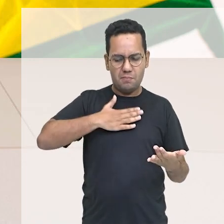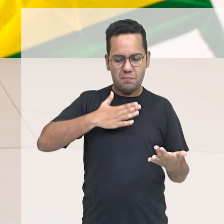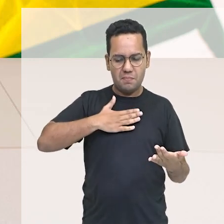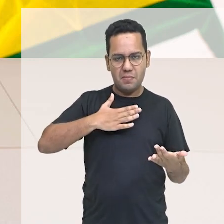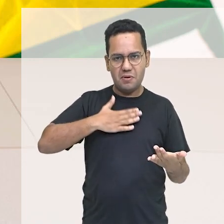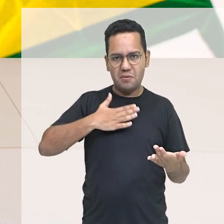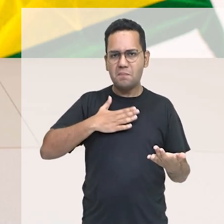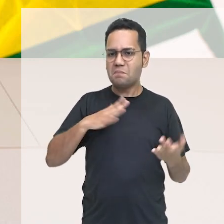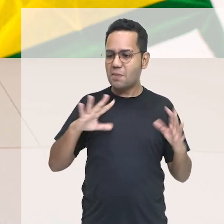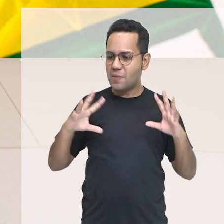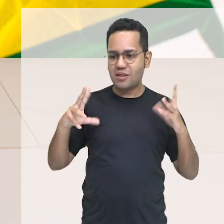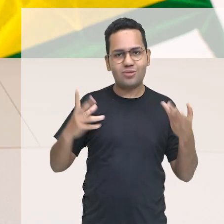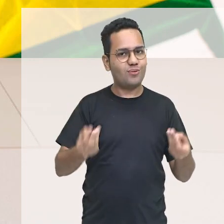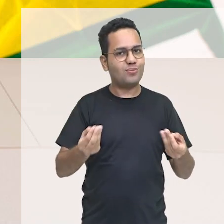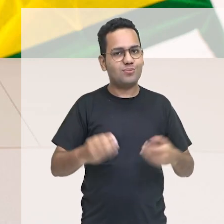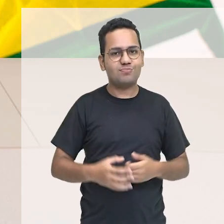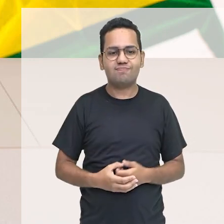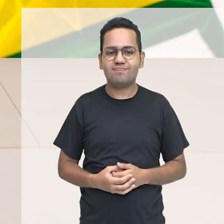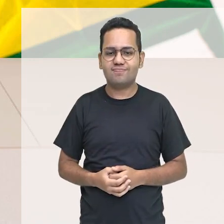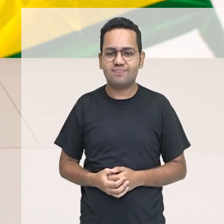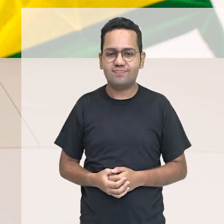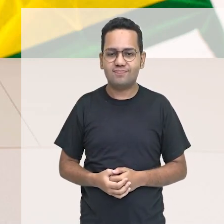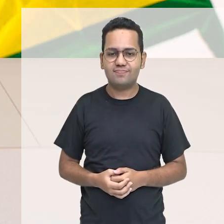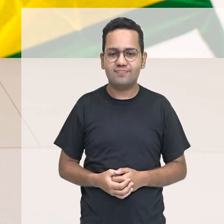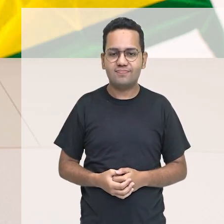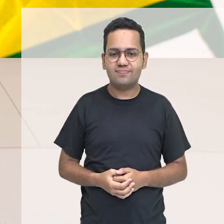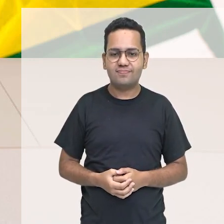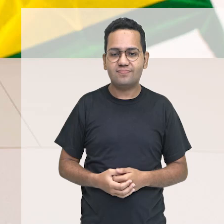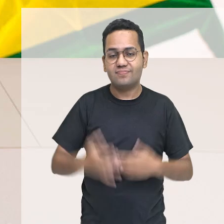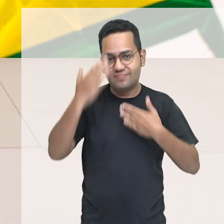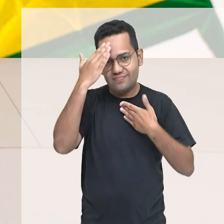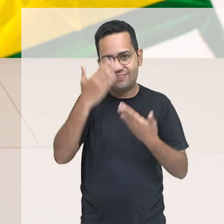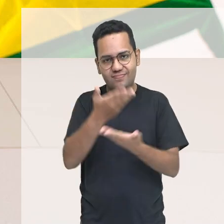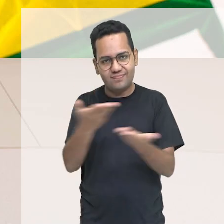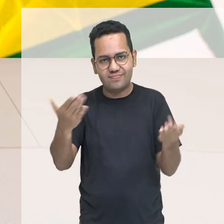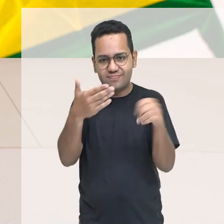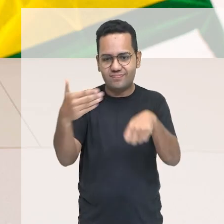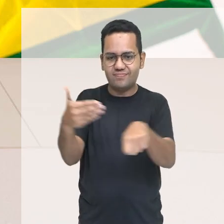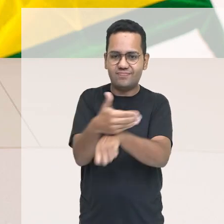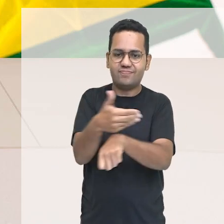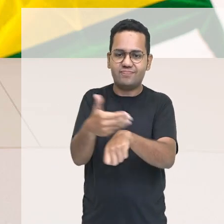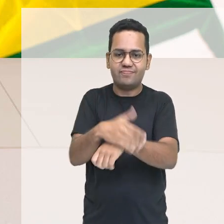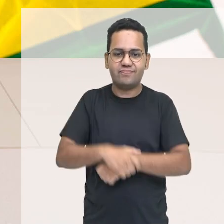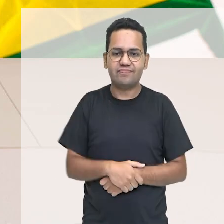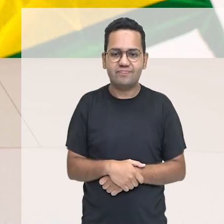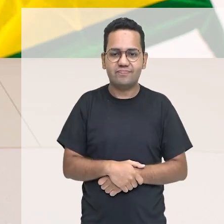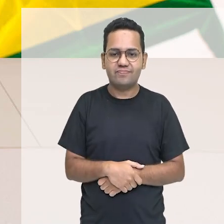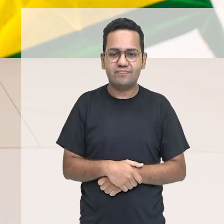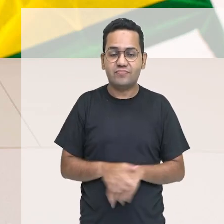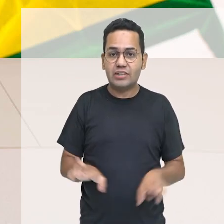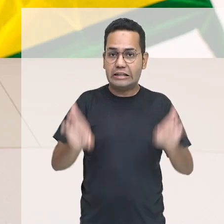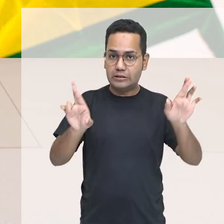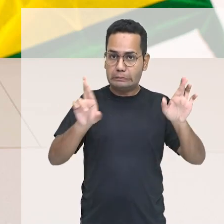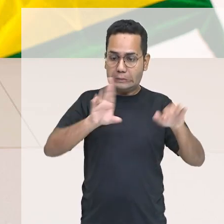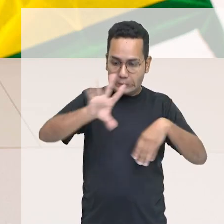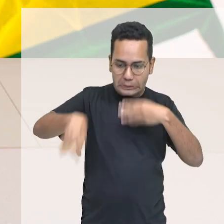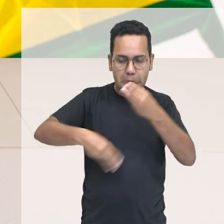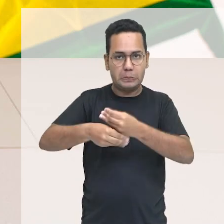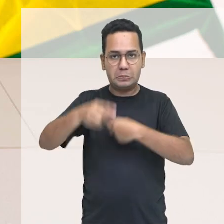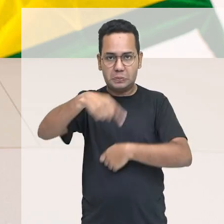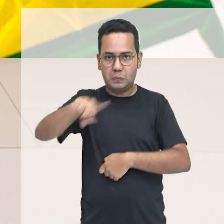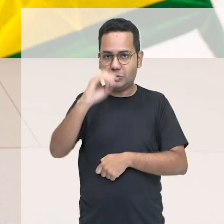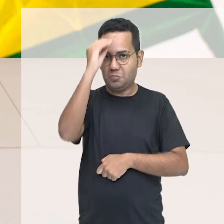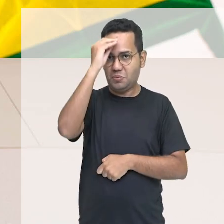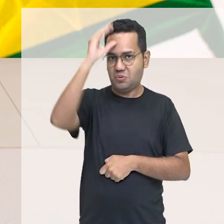toda a sua comunidade. Ok? Agradecemos a participação de todos, esperamos ter contribuído aí com o